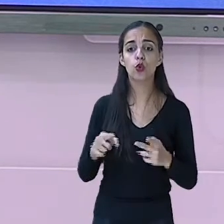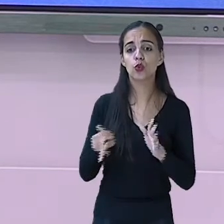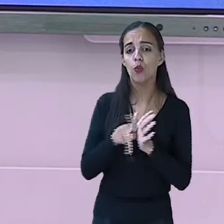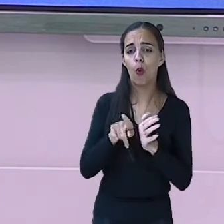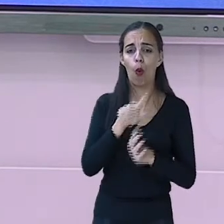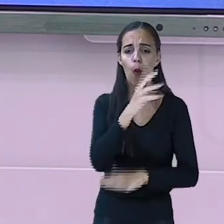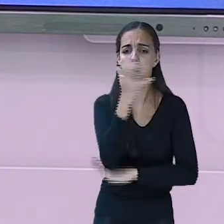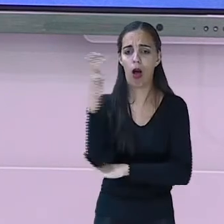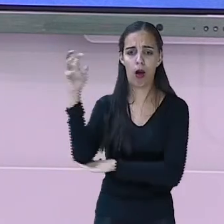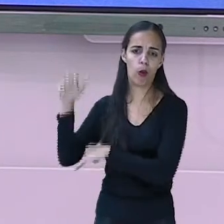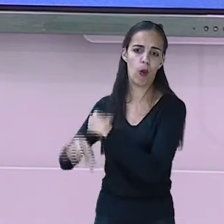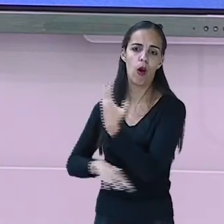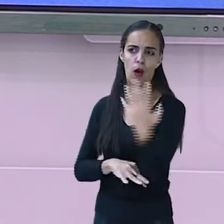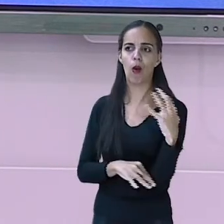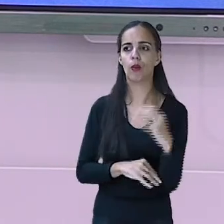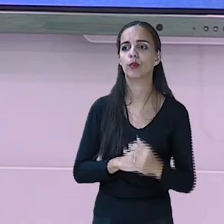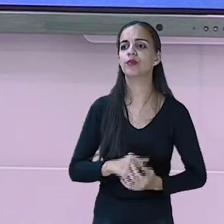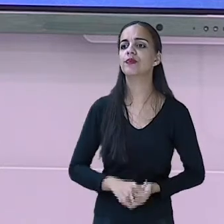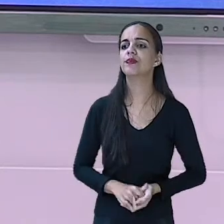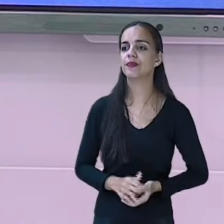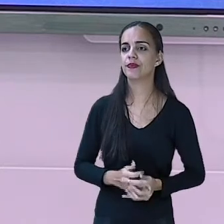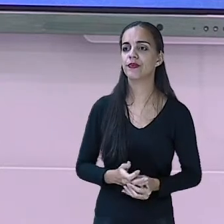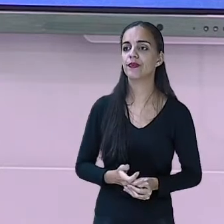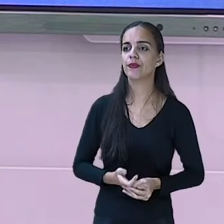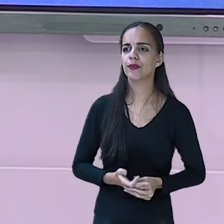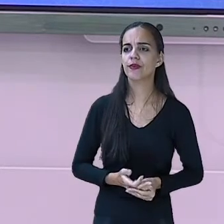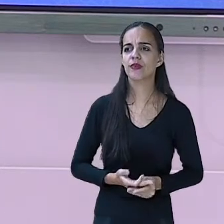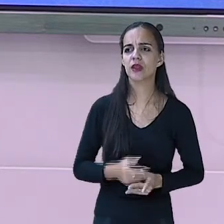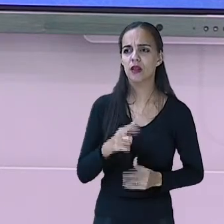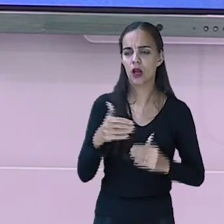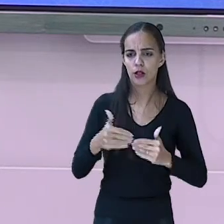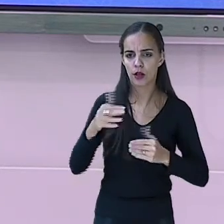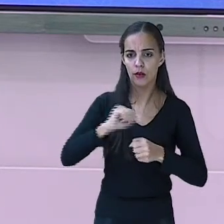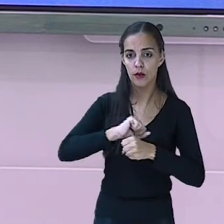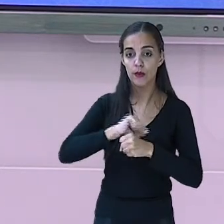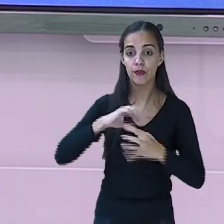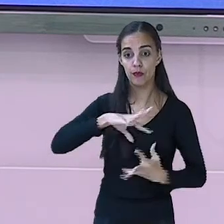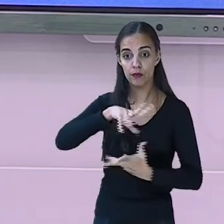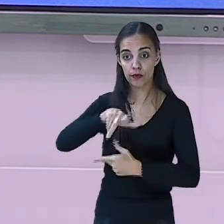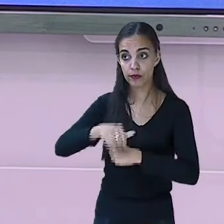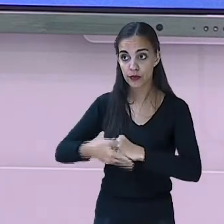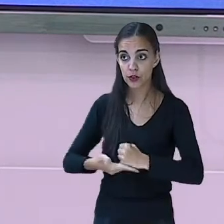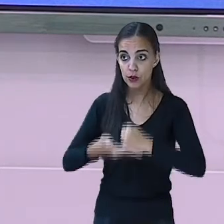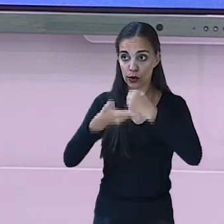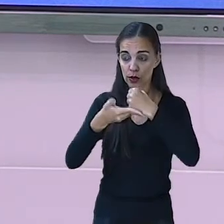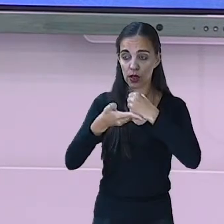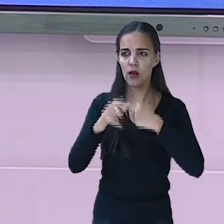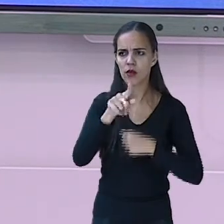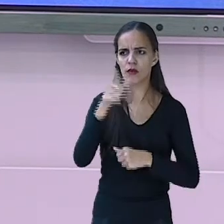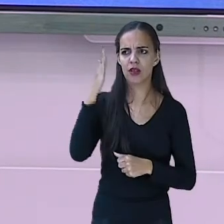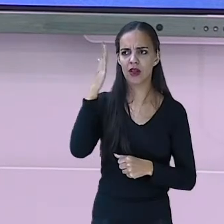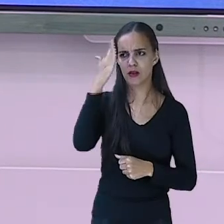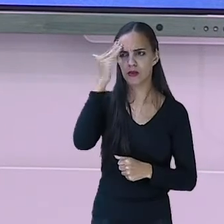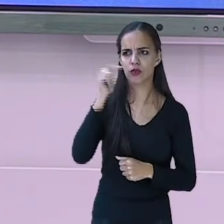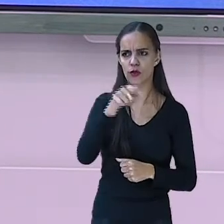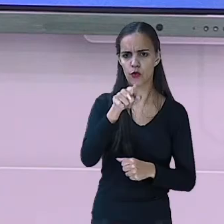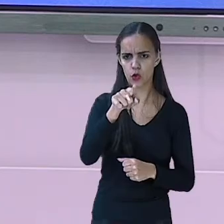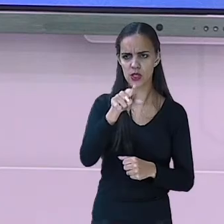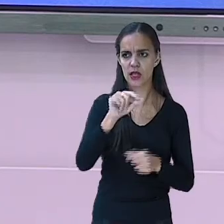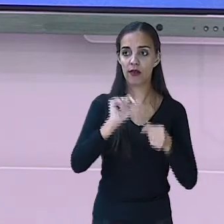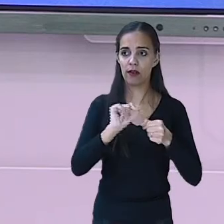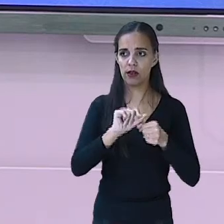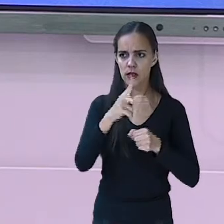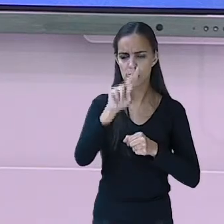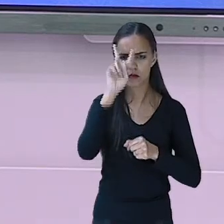ser preservados. Então, daí, sustentabilidade. A partir de hoje, você age